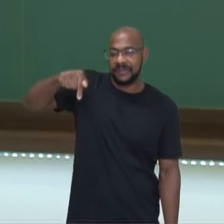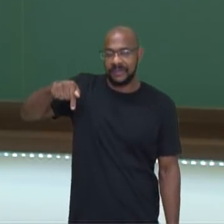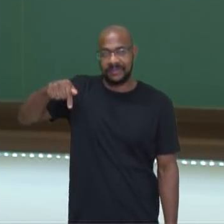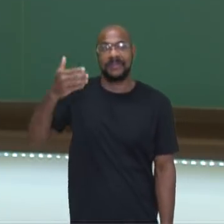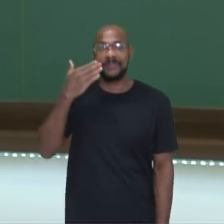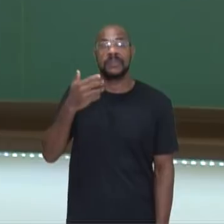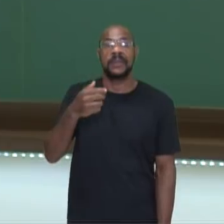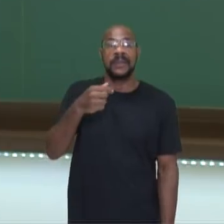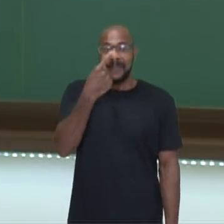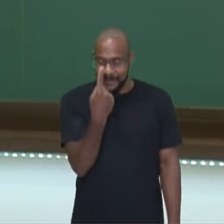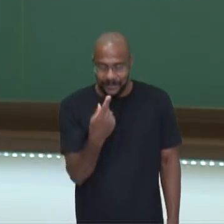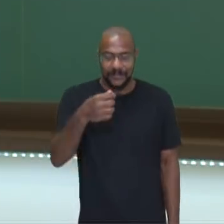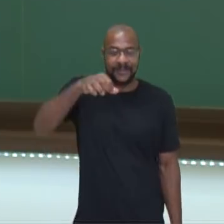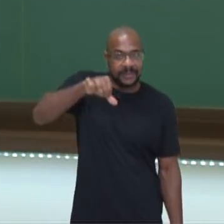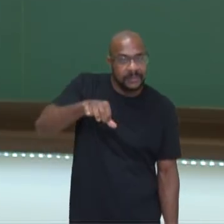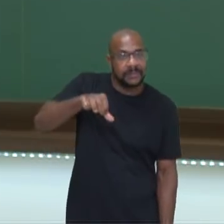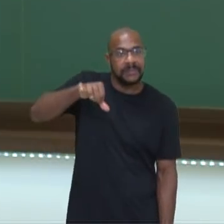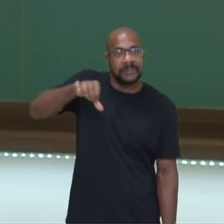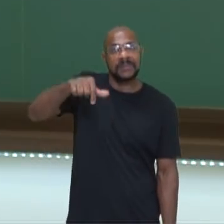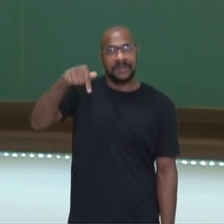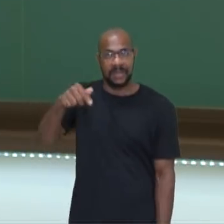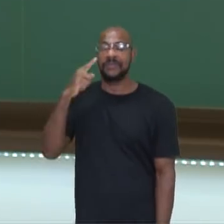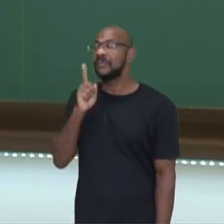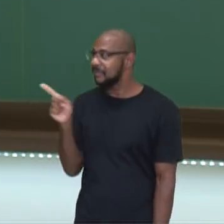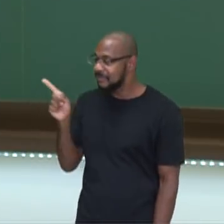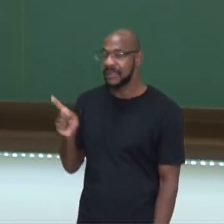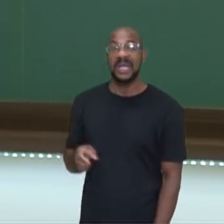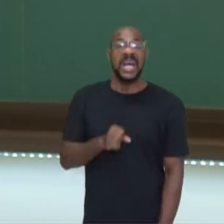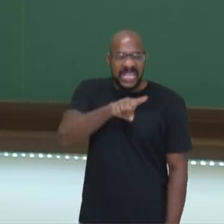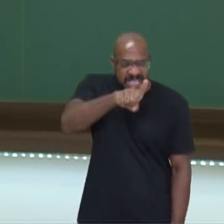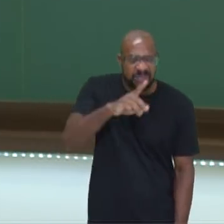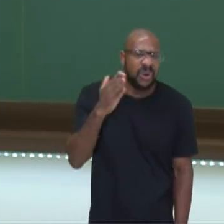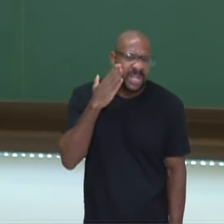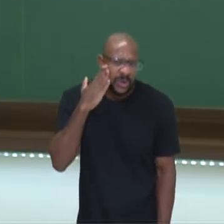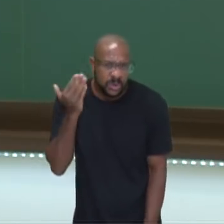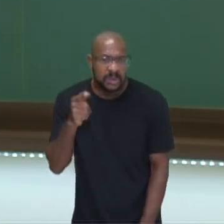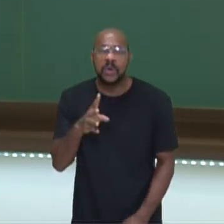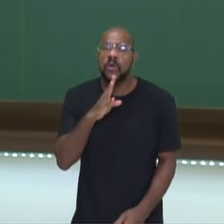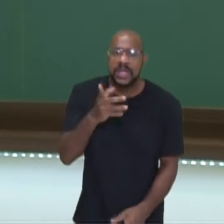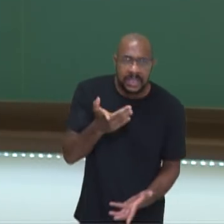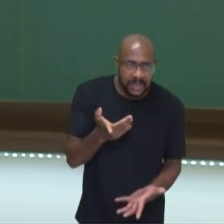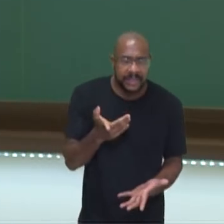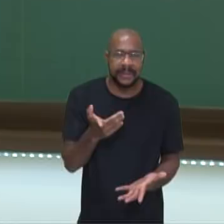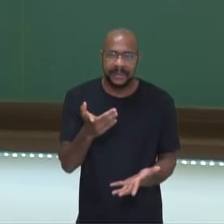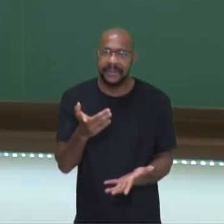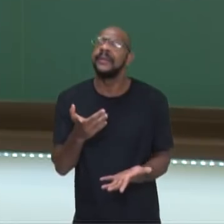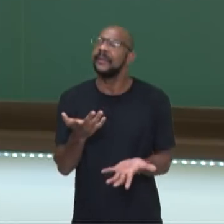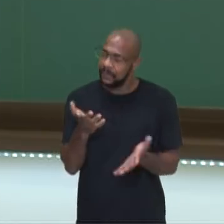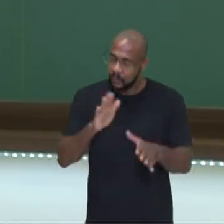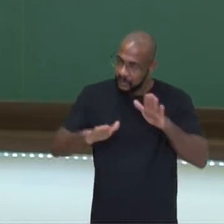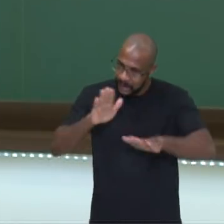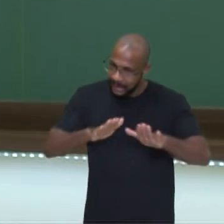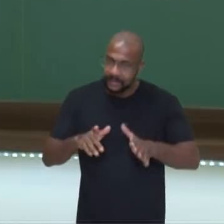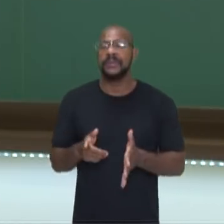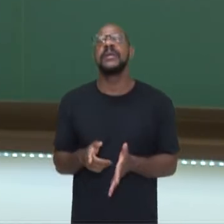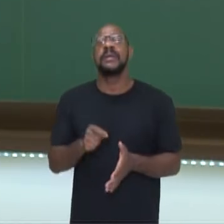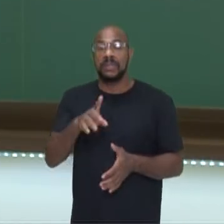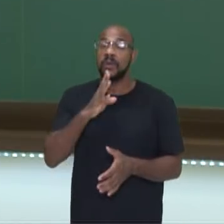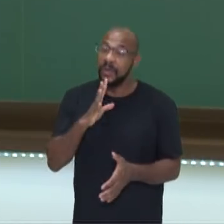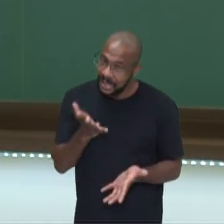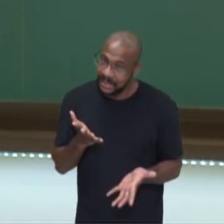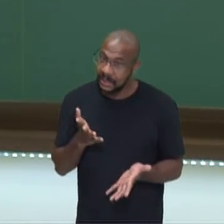denuncie sempre que você ficar sabendo de algo relacionado a isso. Isso é crime no